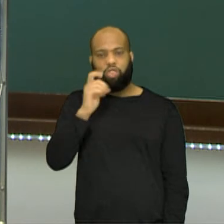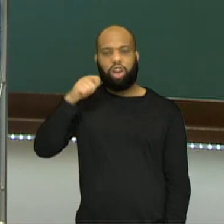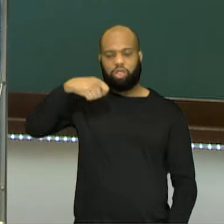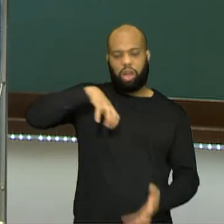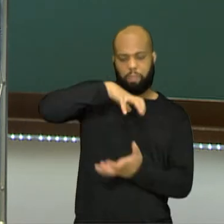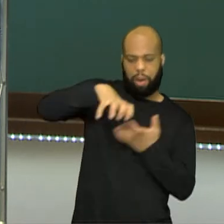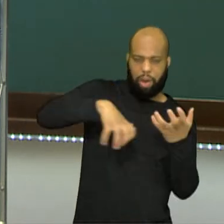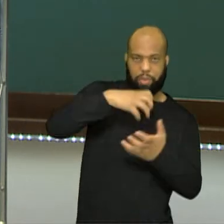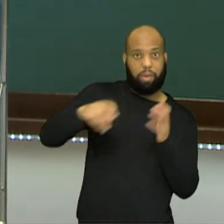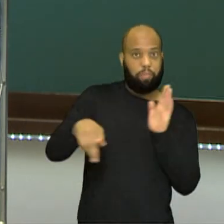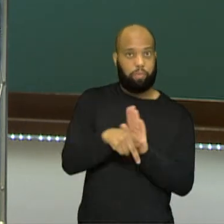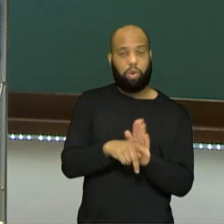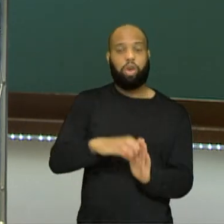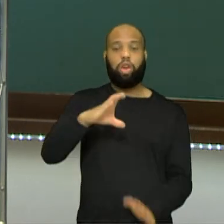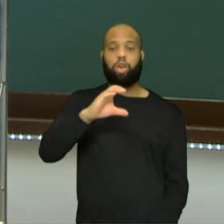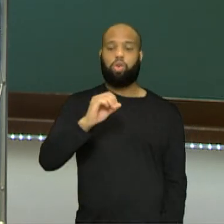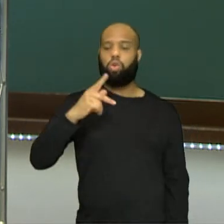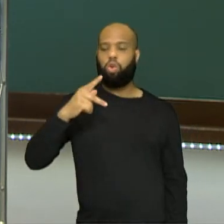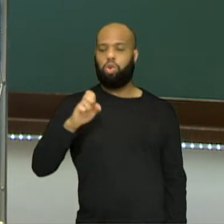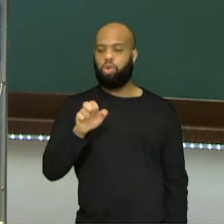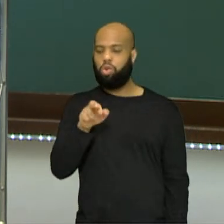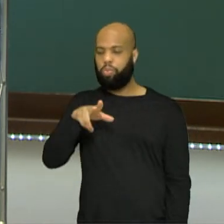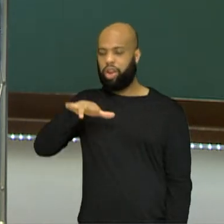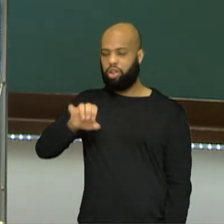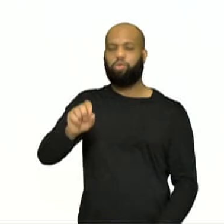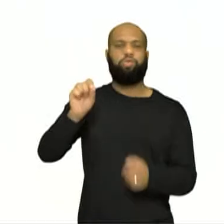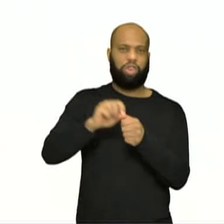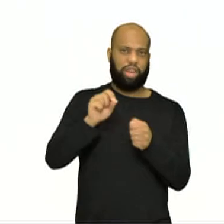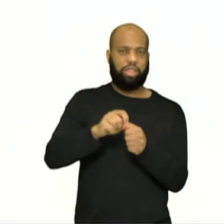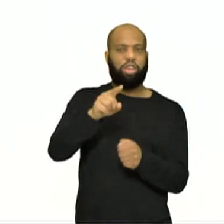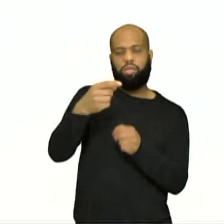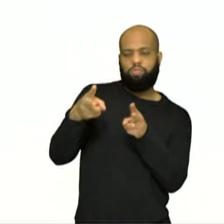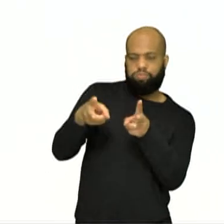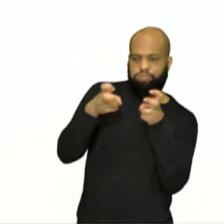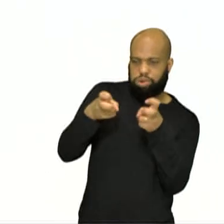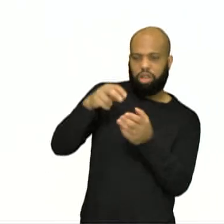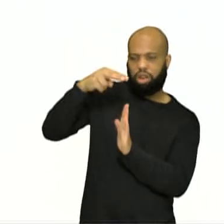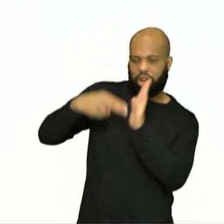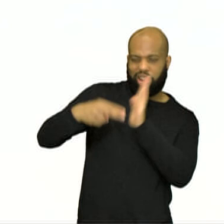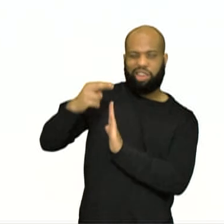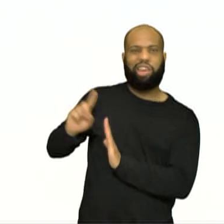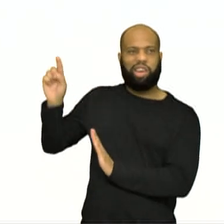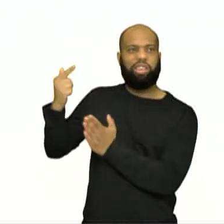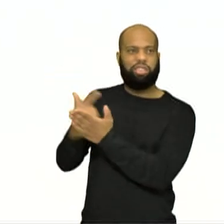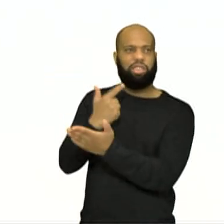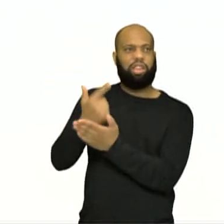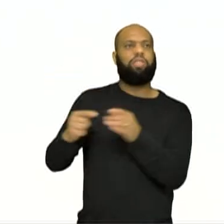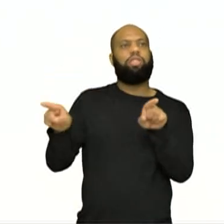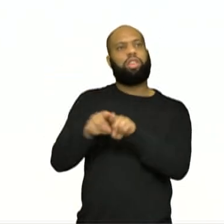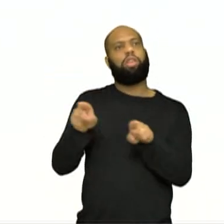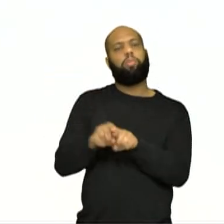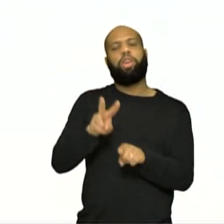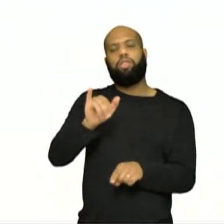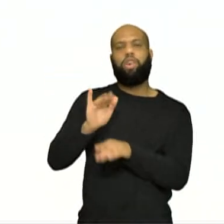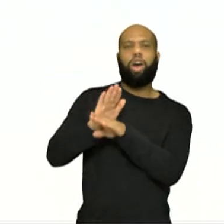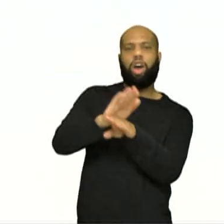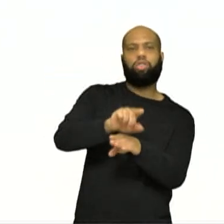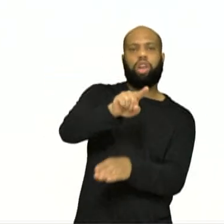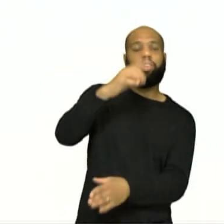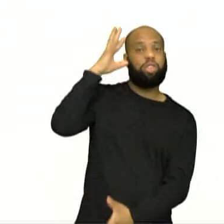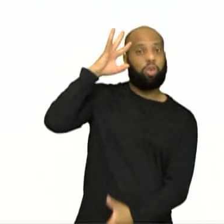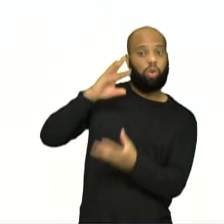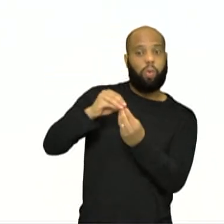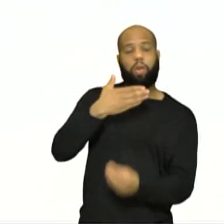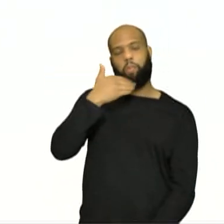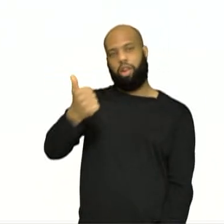Então fica aqui a dica também desse conteúdo para você dar uma observada, dar uma lida nesse material aí, que com certeza vai te ajudar a entender